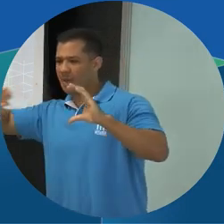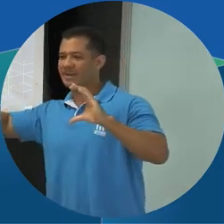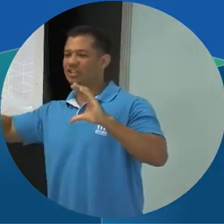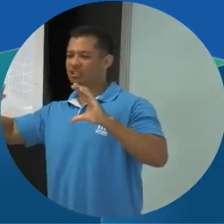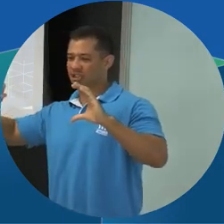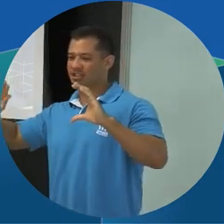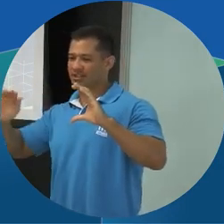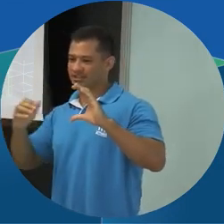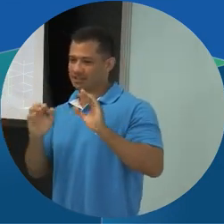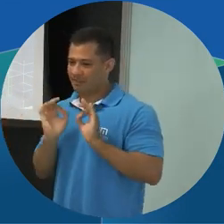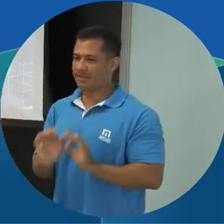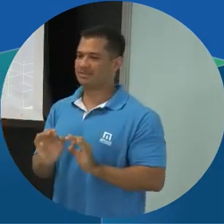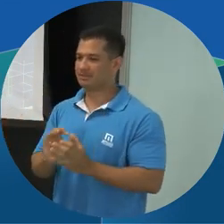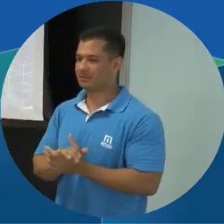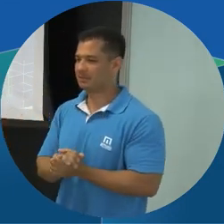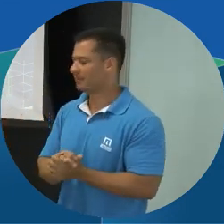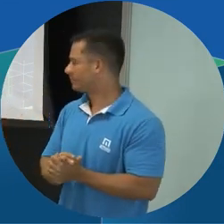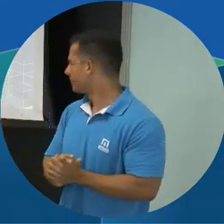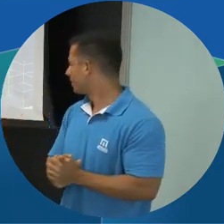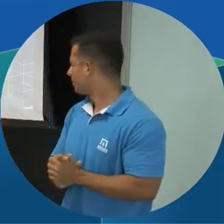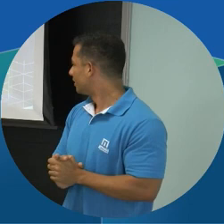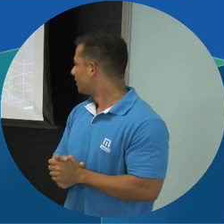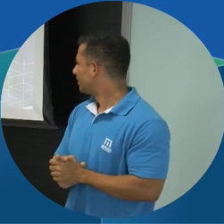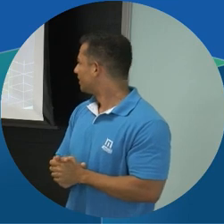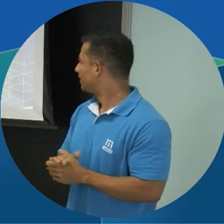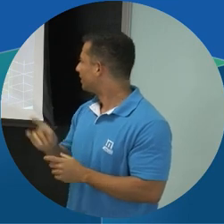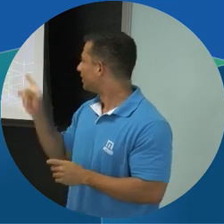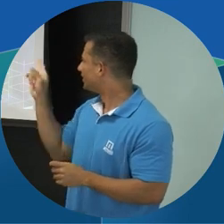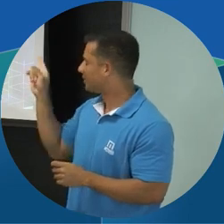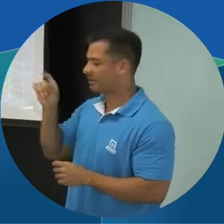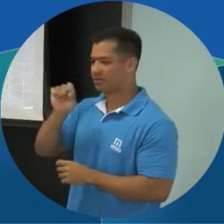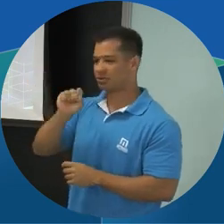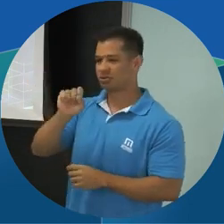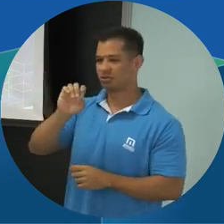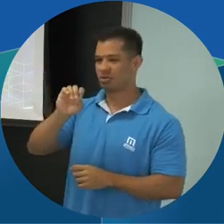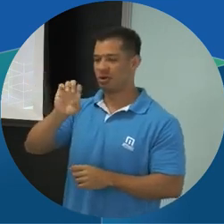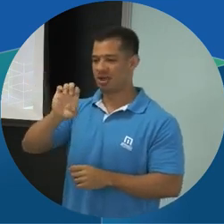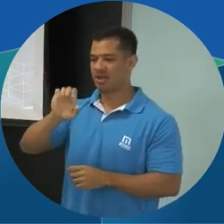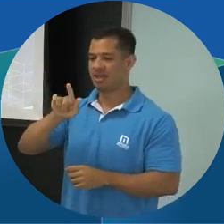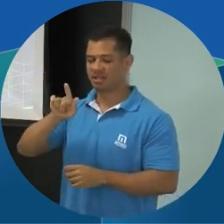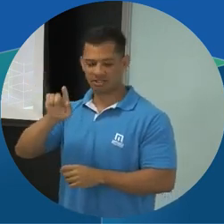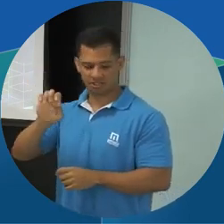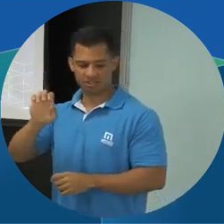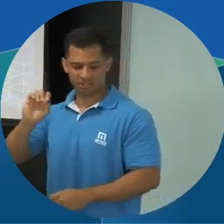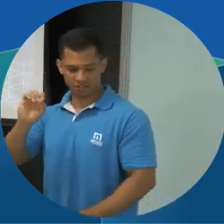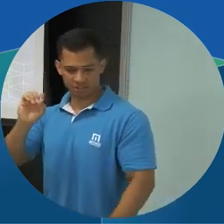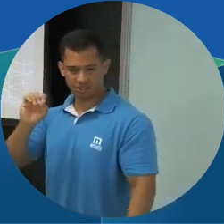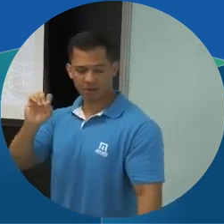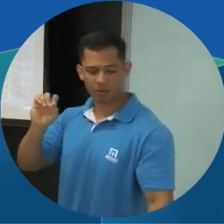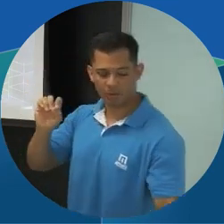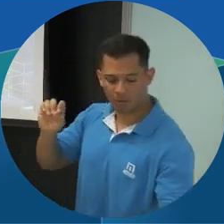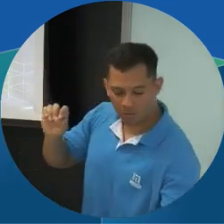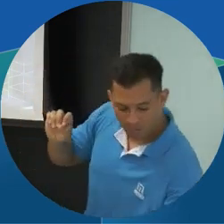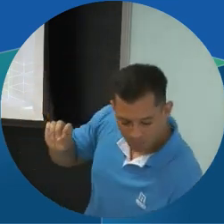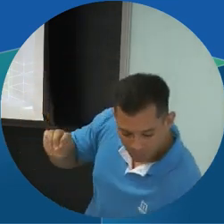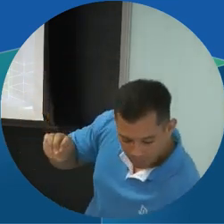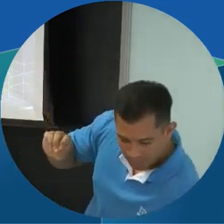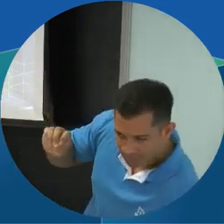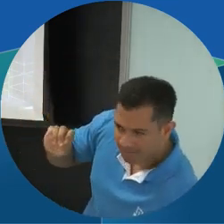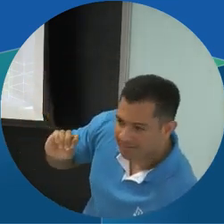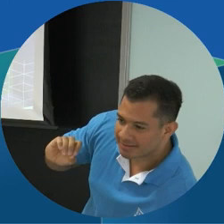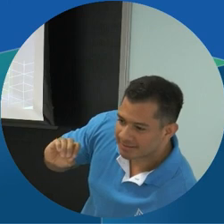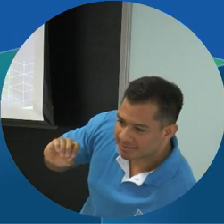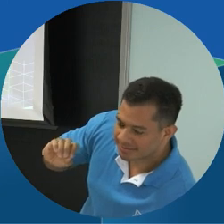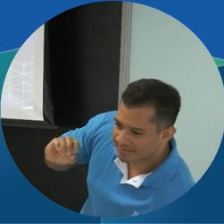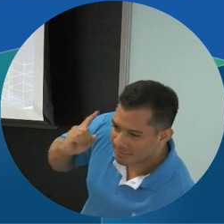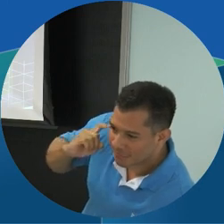Já na Soigel, a prensa-ancoragem é a especialidade da Soigel, é aquilo que desenvolveu no país também